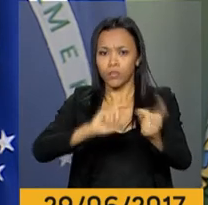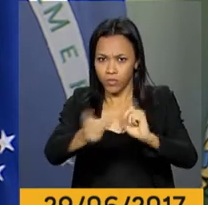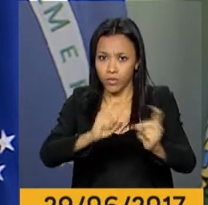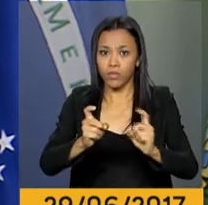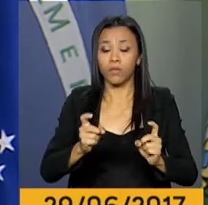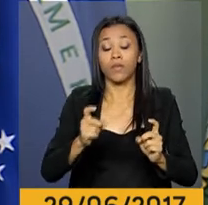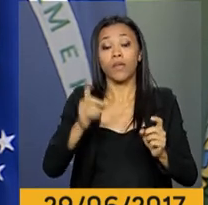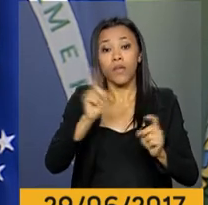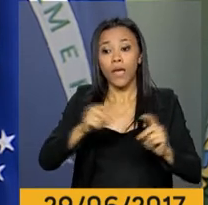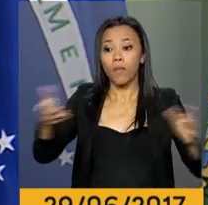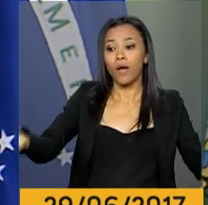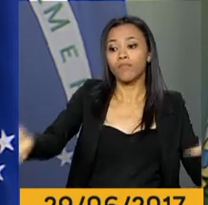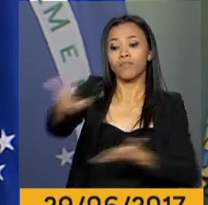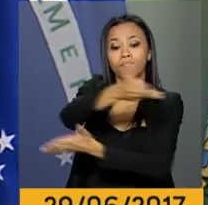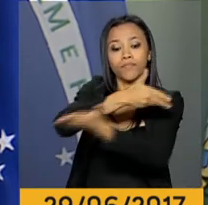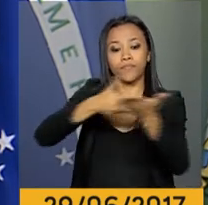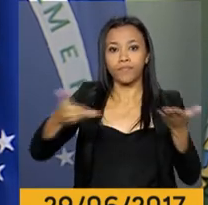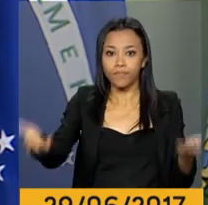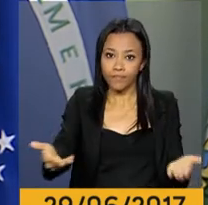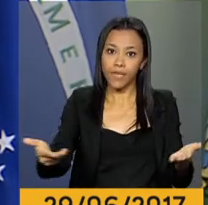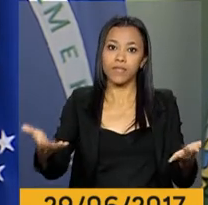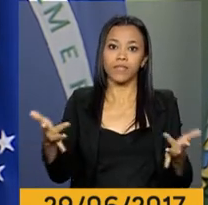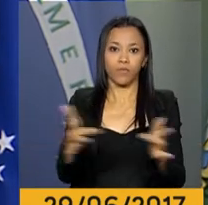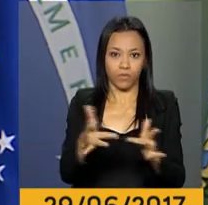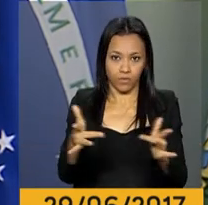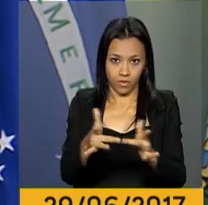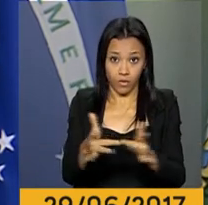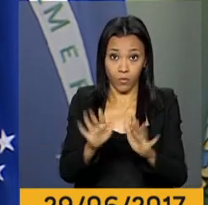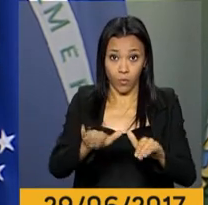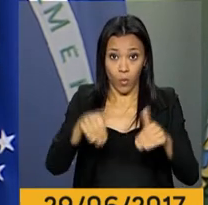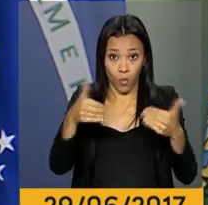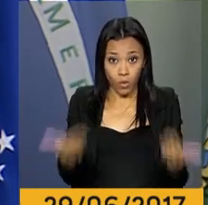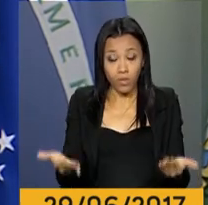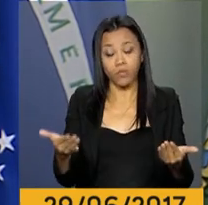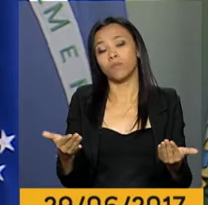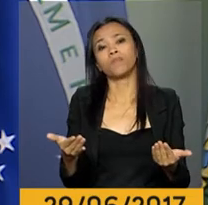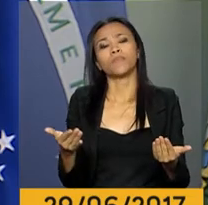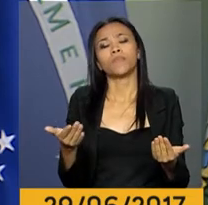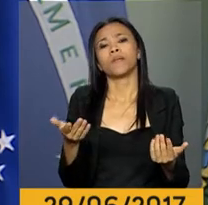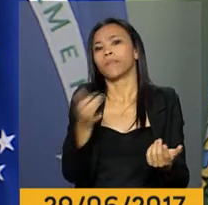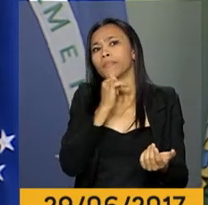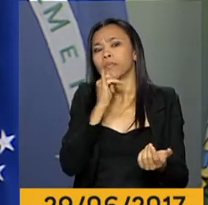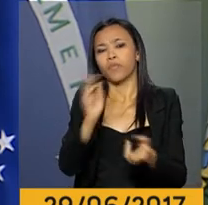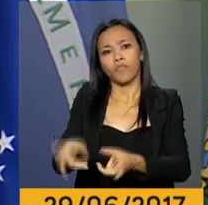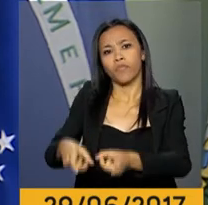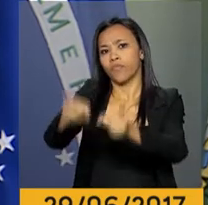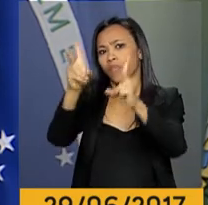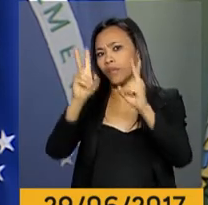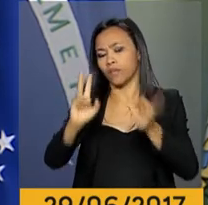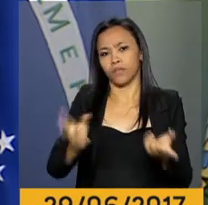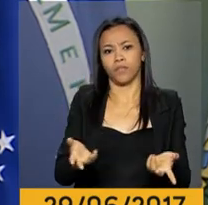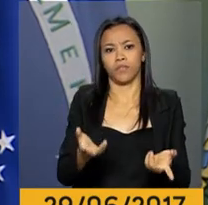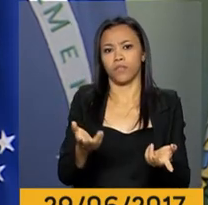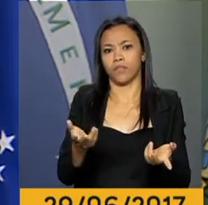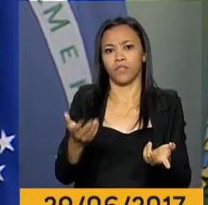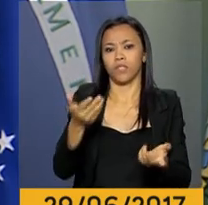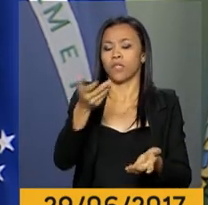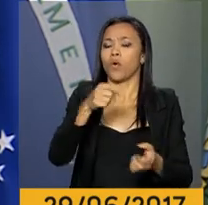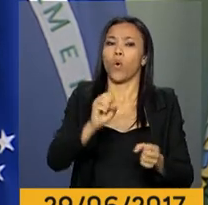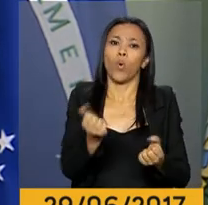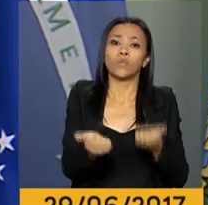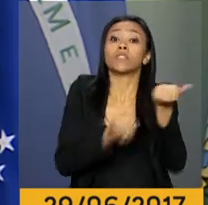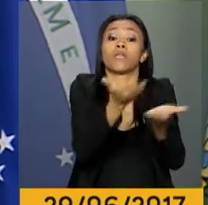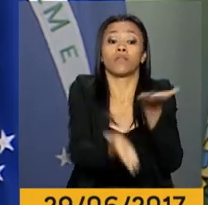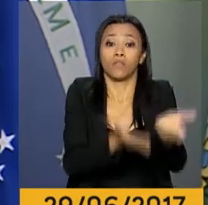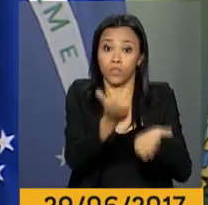pública com a actividade privada quando você acaba privatizando concedendo serviços públicos essa